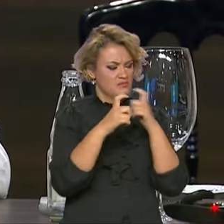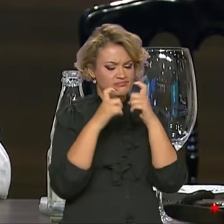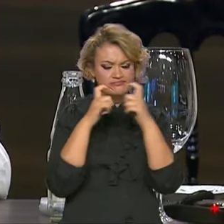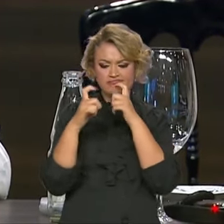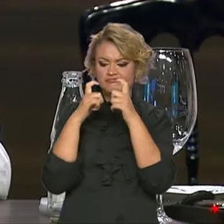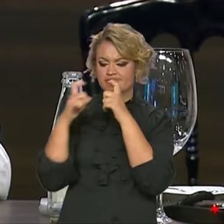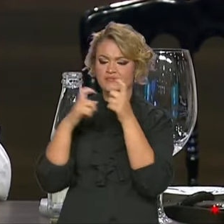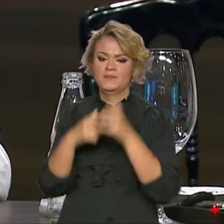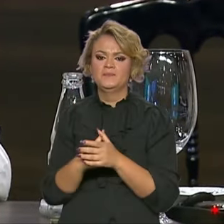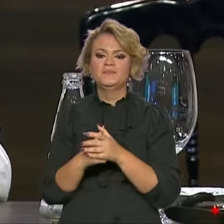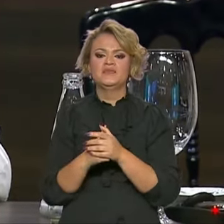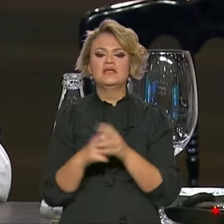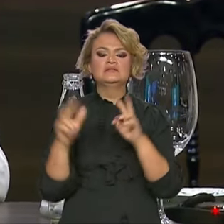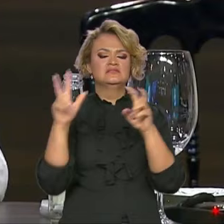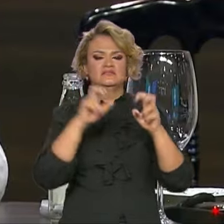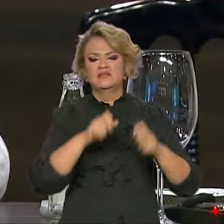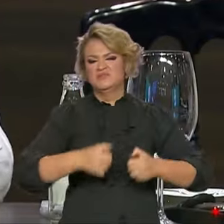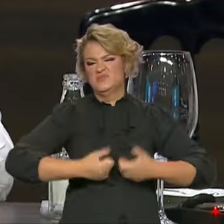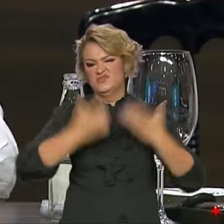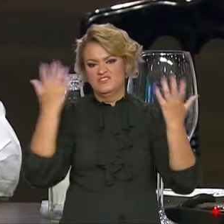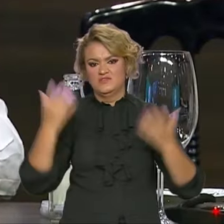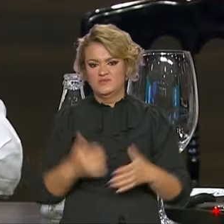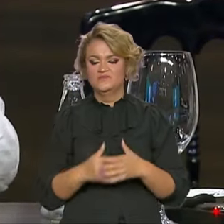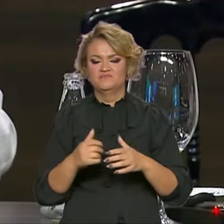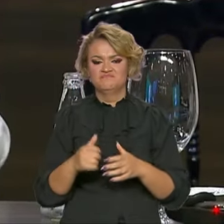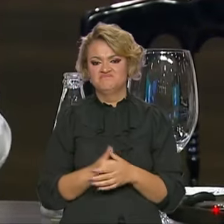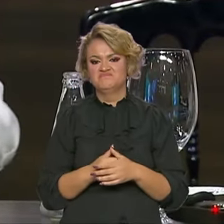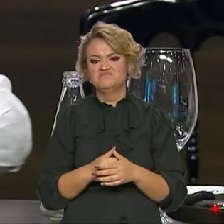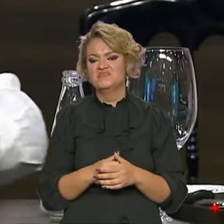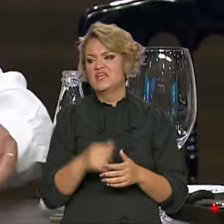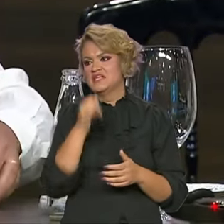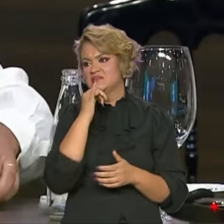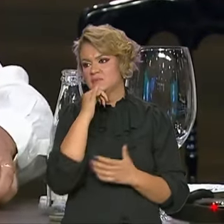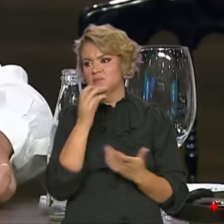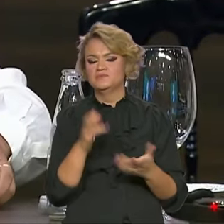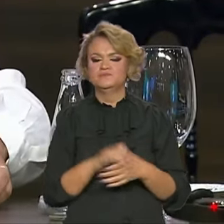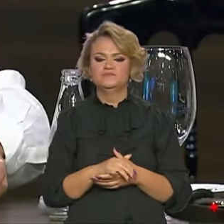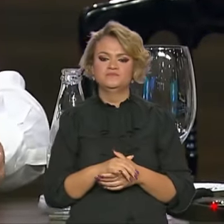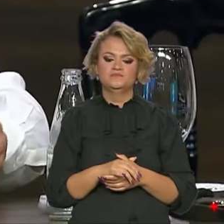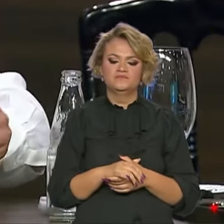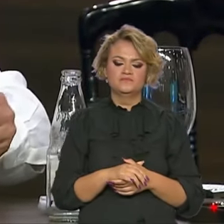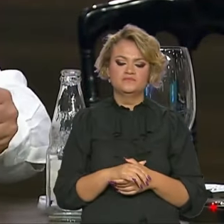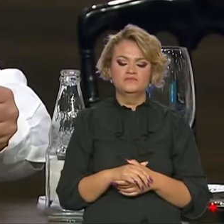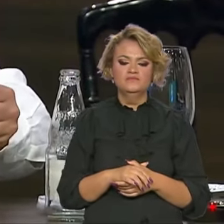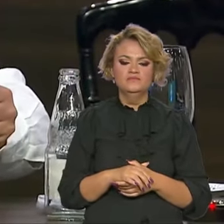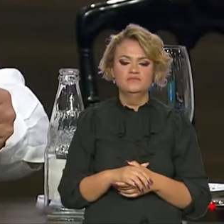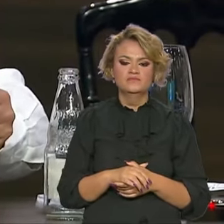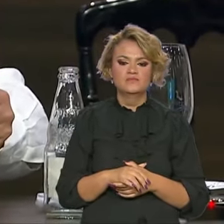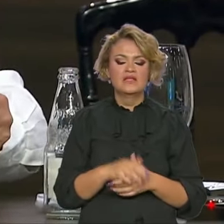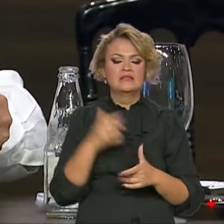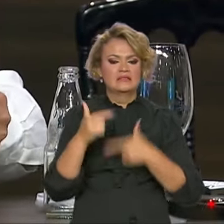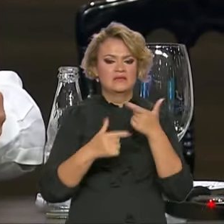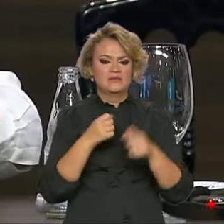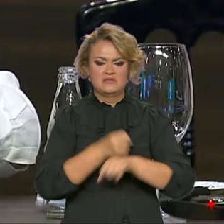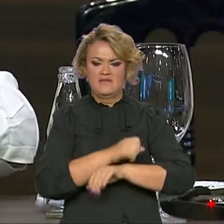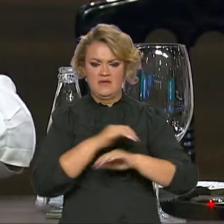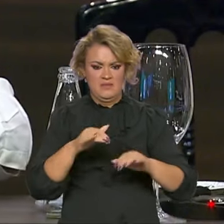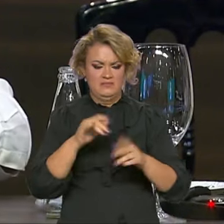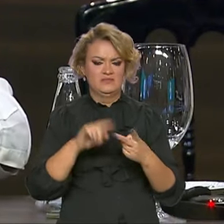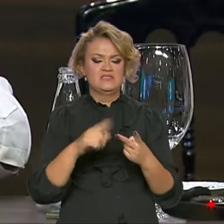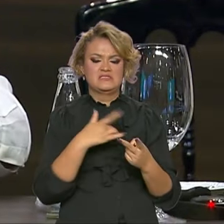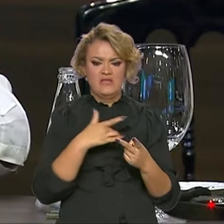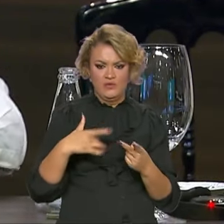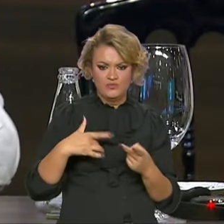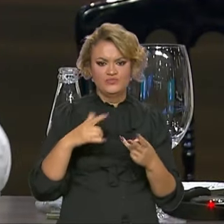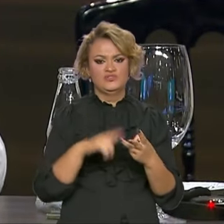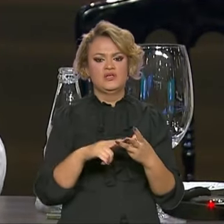discussão. Os temas foram os mais variados, como erradicação do trabalho escravo,